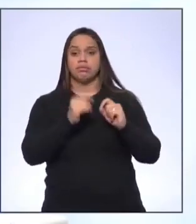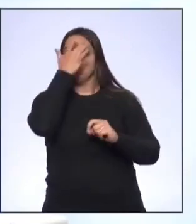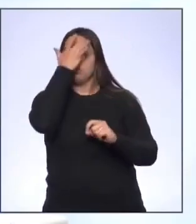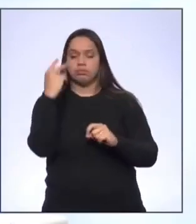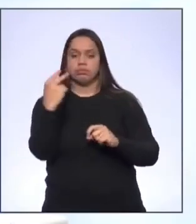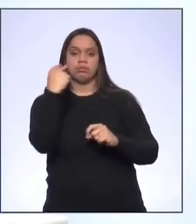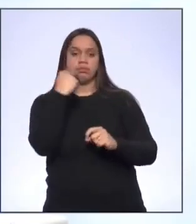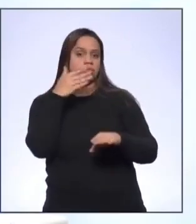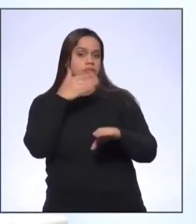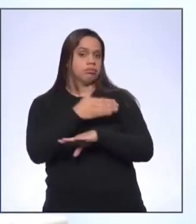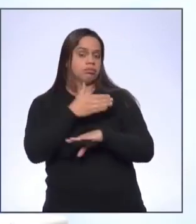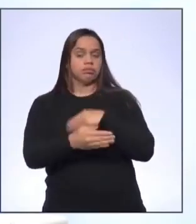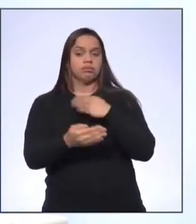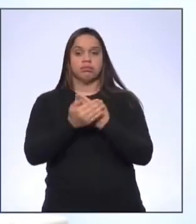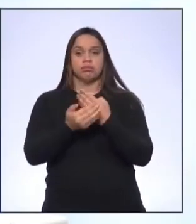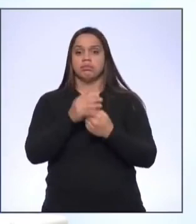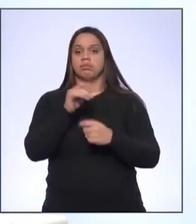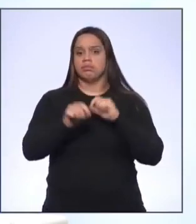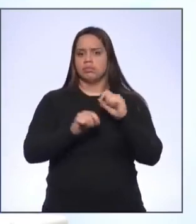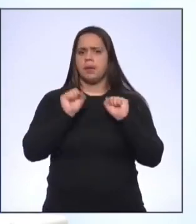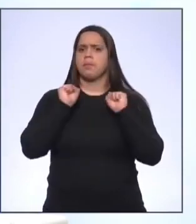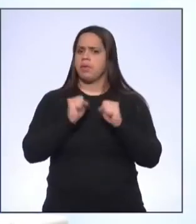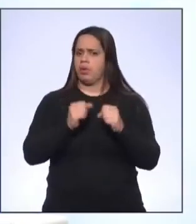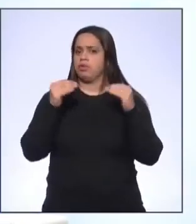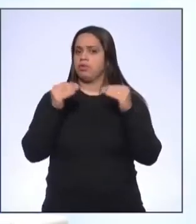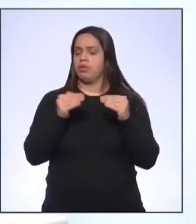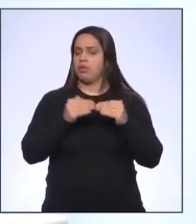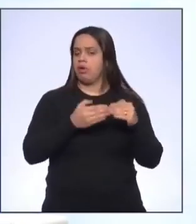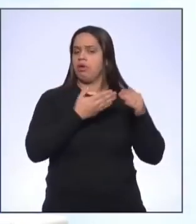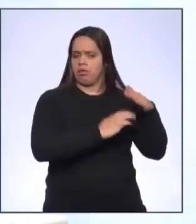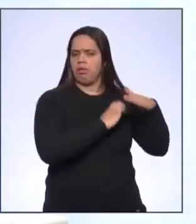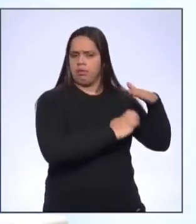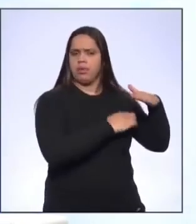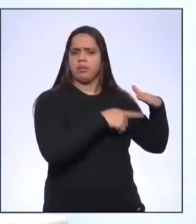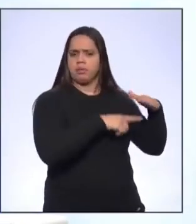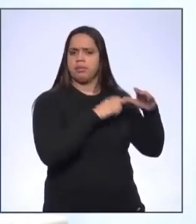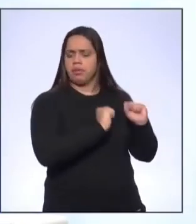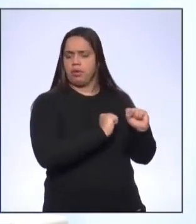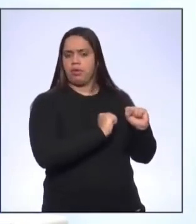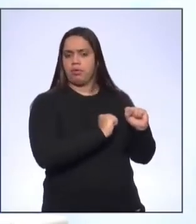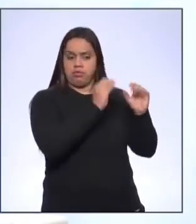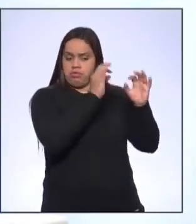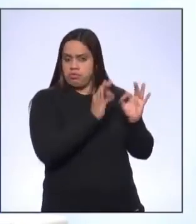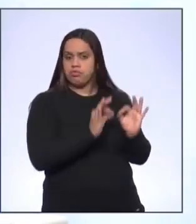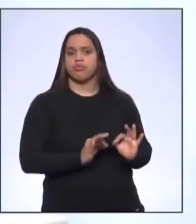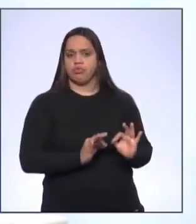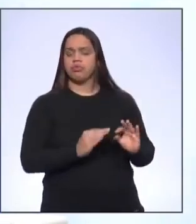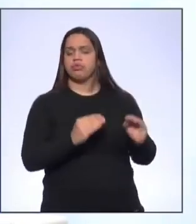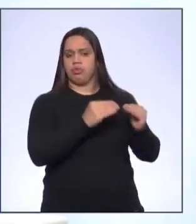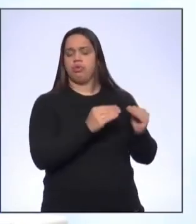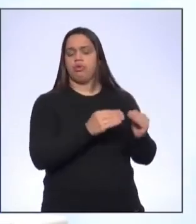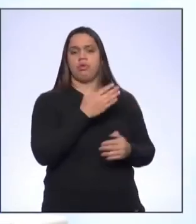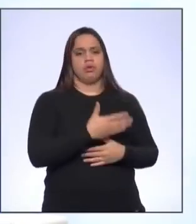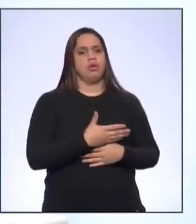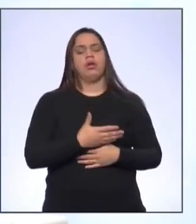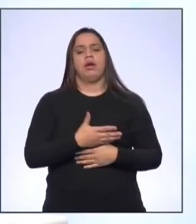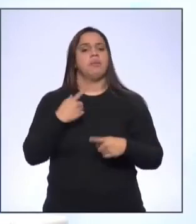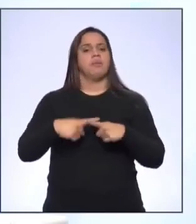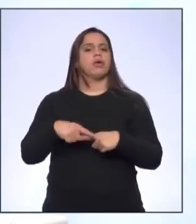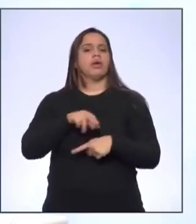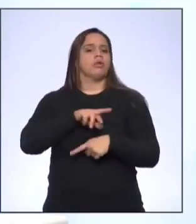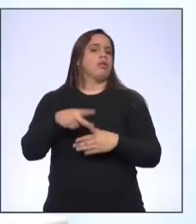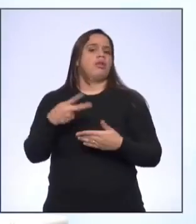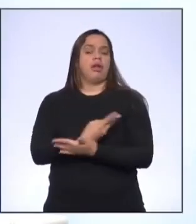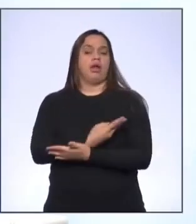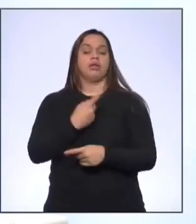essa aula, participando, interagindo, pode concordar com a Beauty Cosmetics. É justo, não tem nada errado